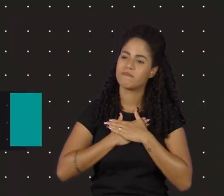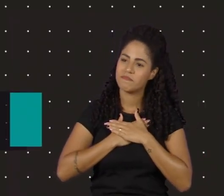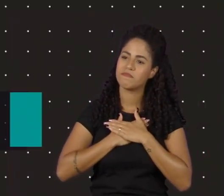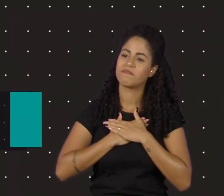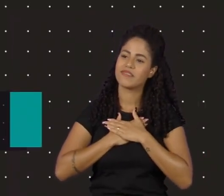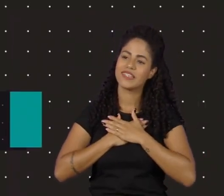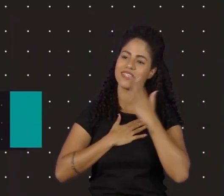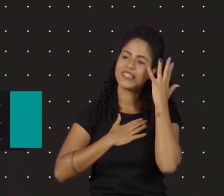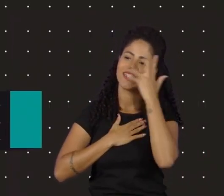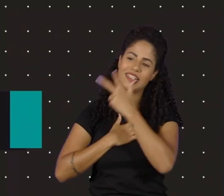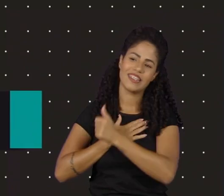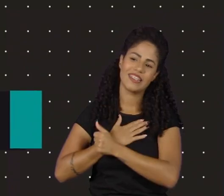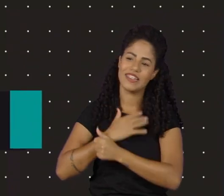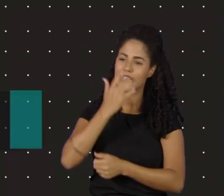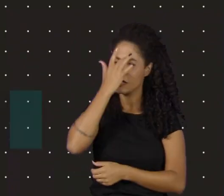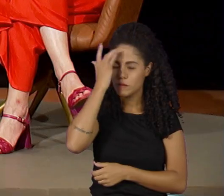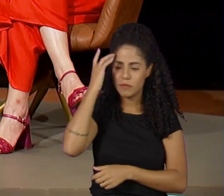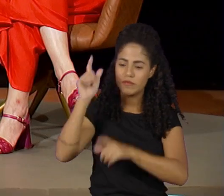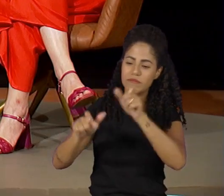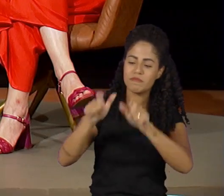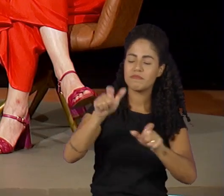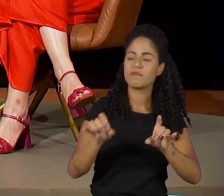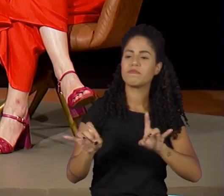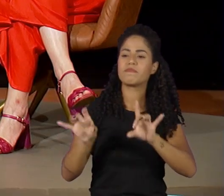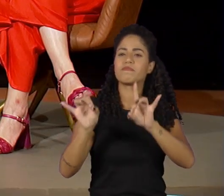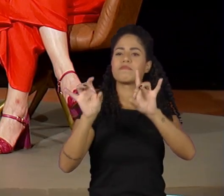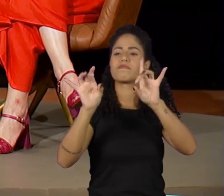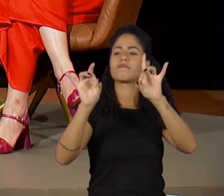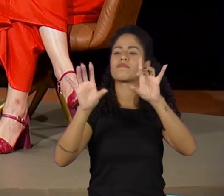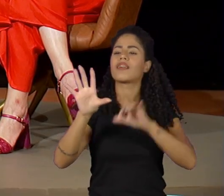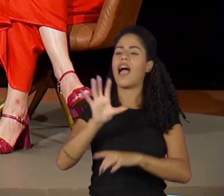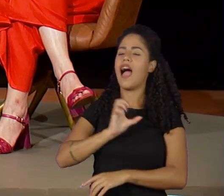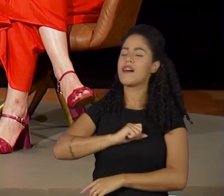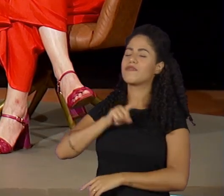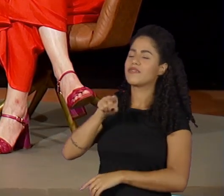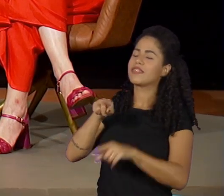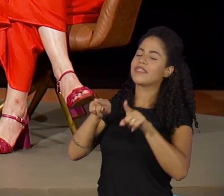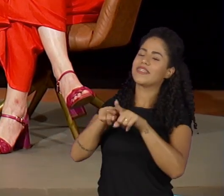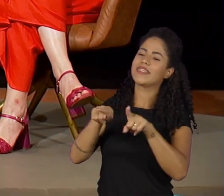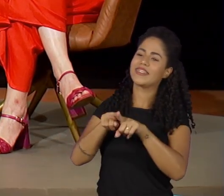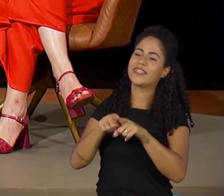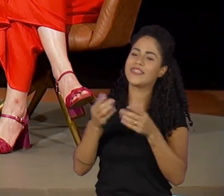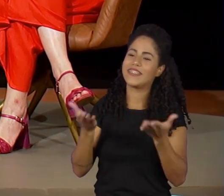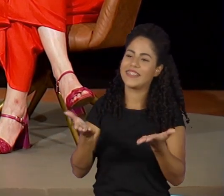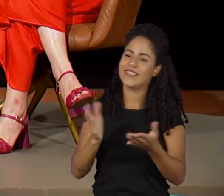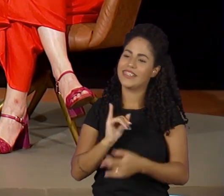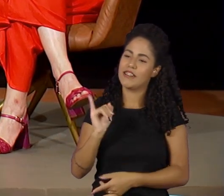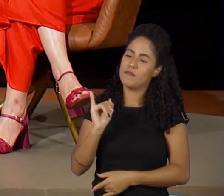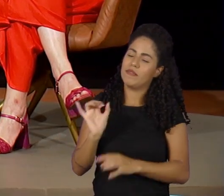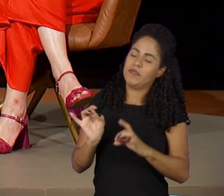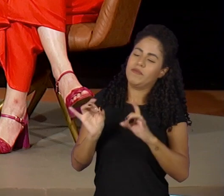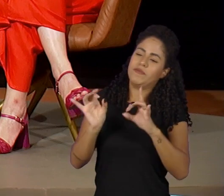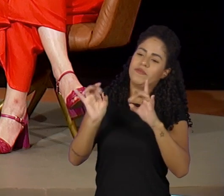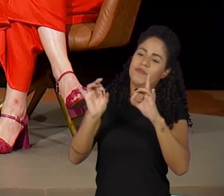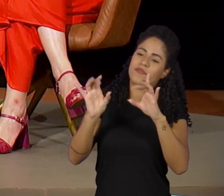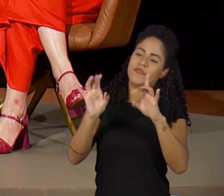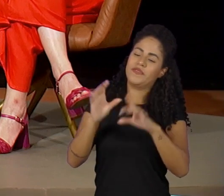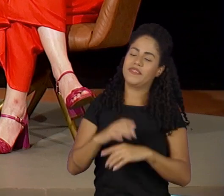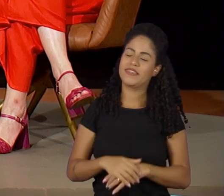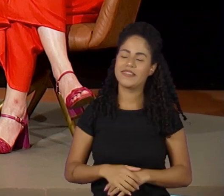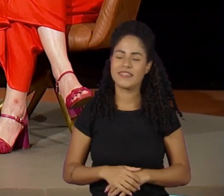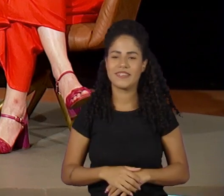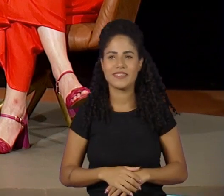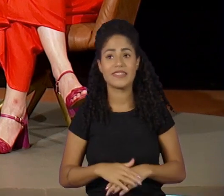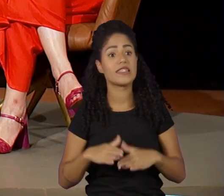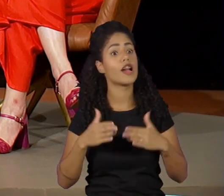Felipe, aquele povo todo. E a Zódia, te amo também, Zódia. Maninha querida, te adoro.